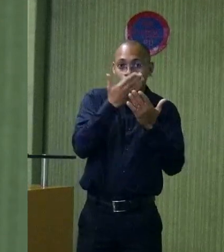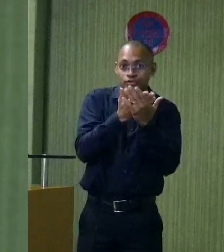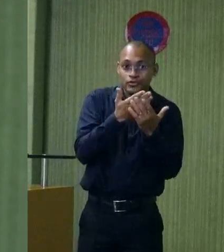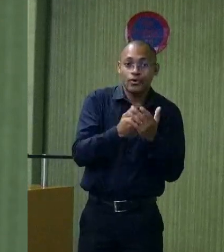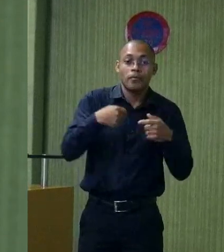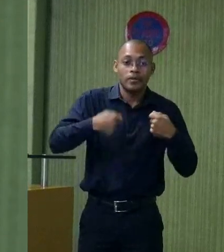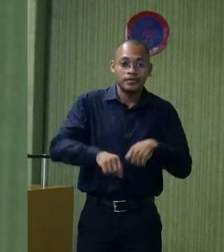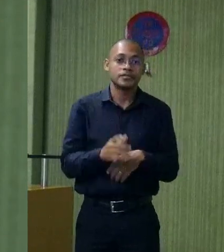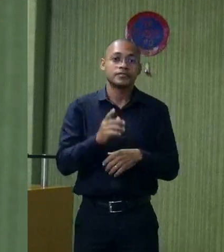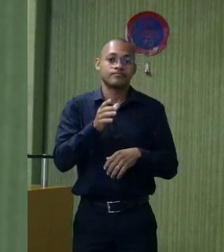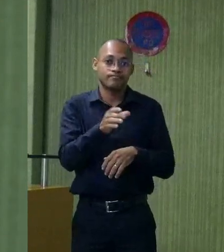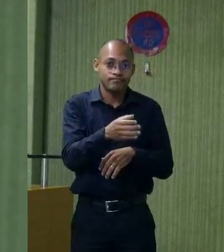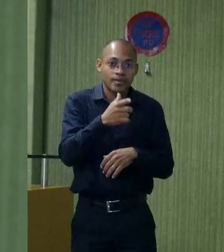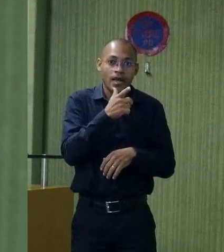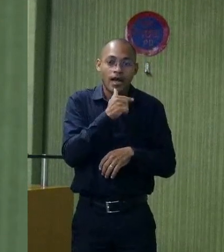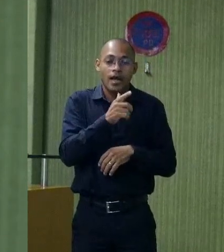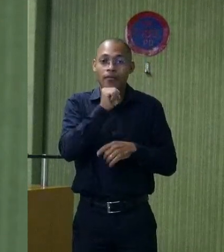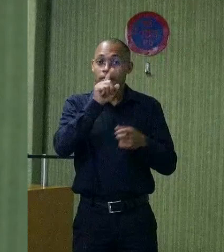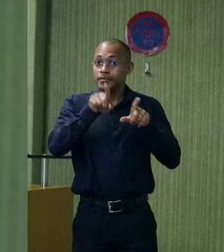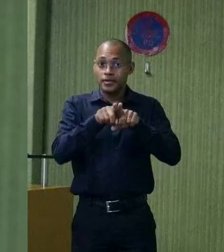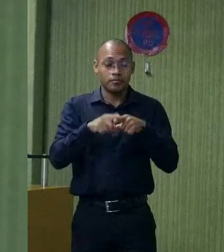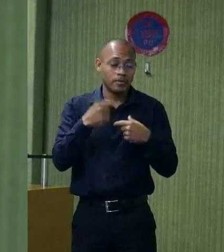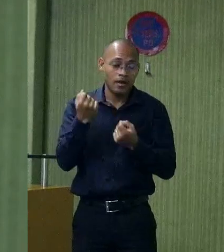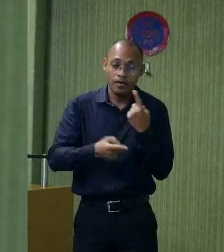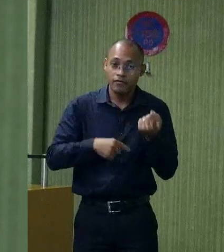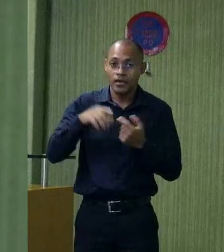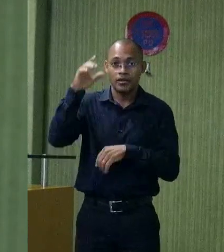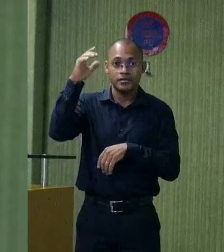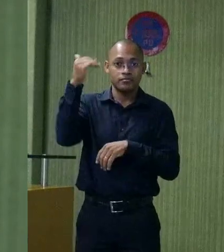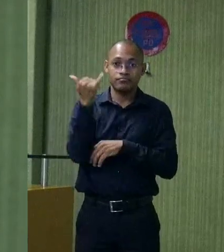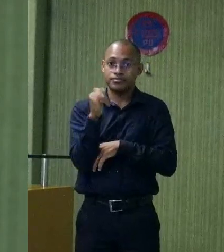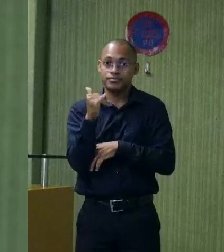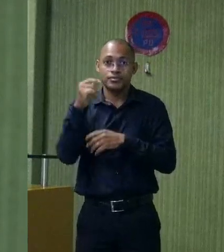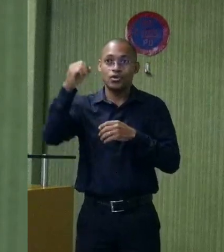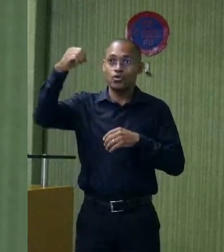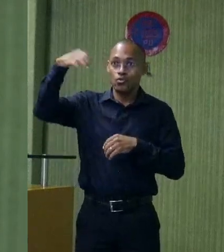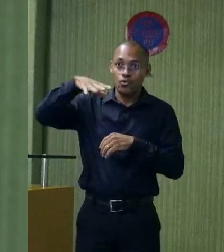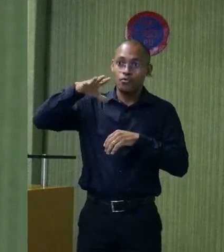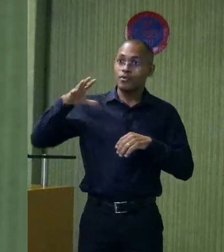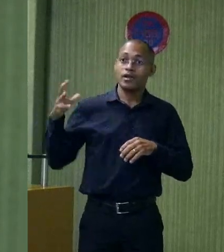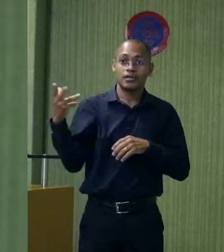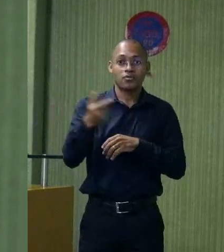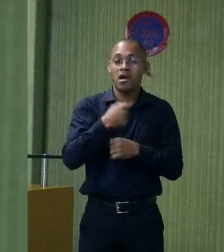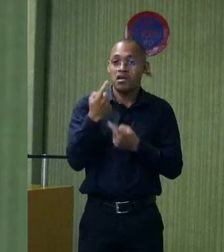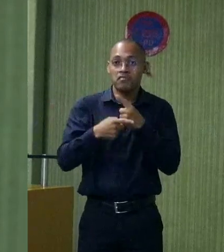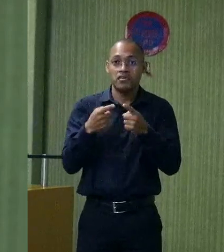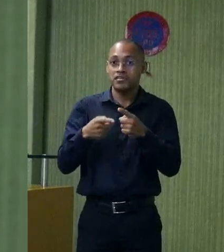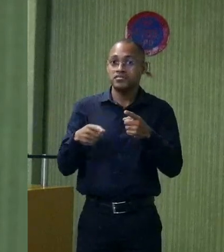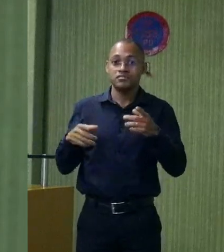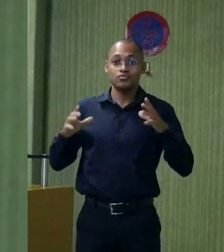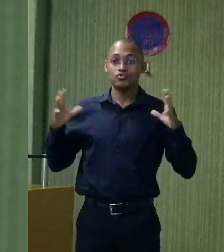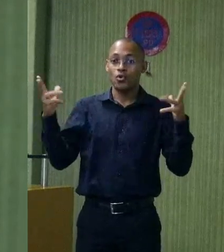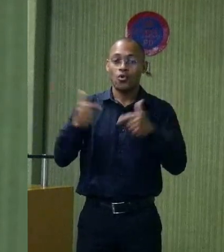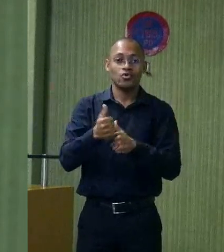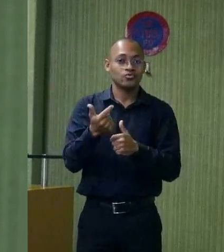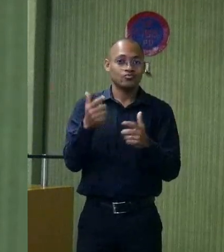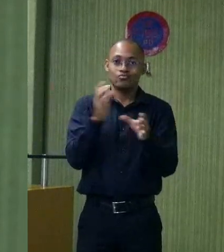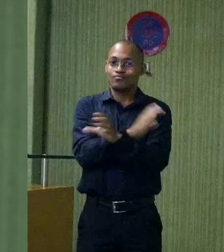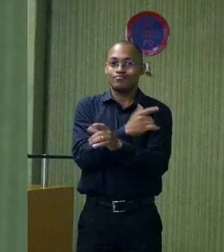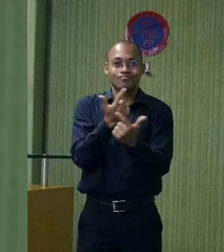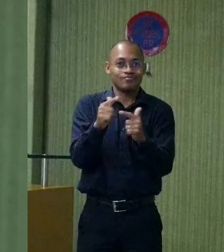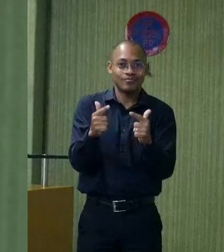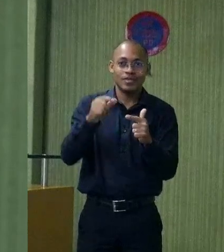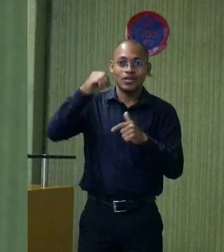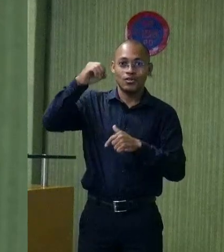ali também na comunidade a energia também o gerador luz para todos às vezes não chega e a comunidade às vezes até